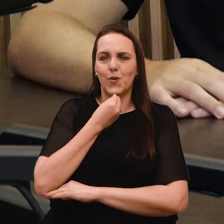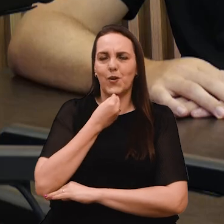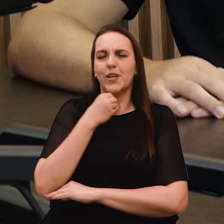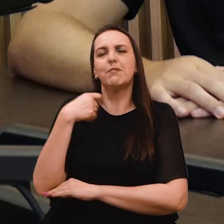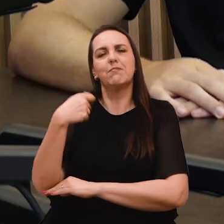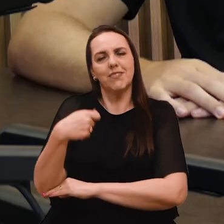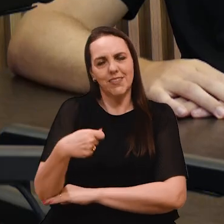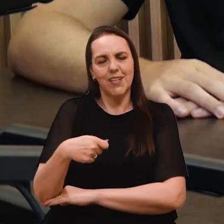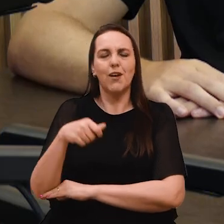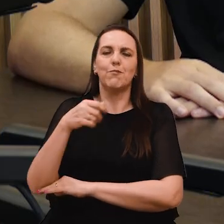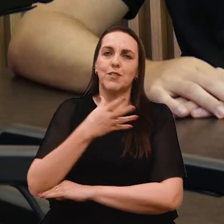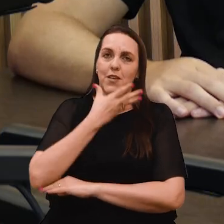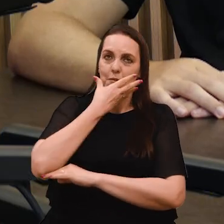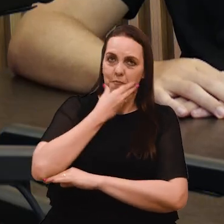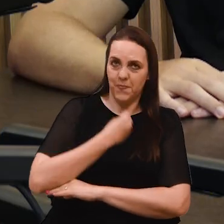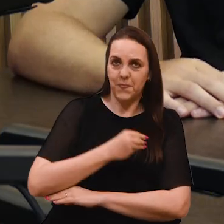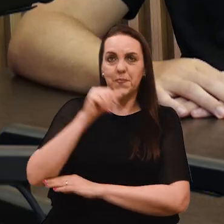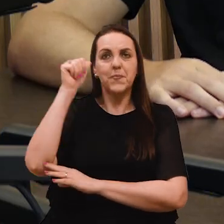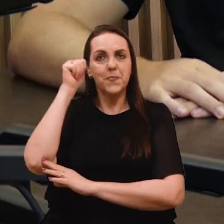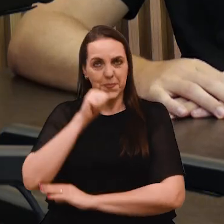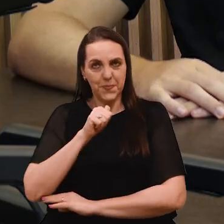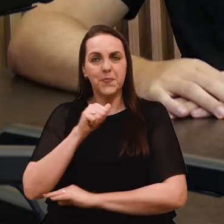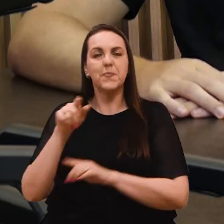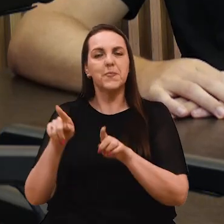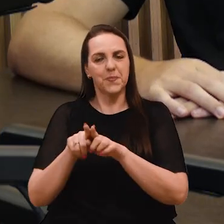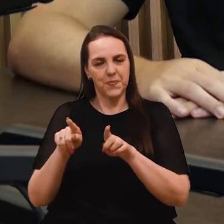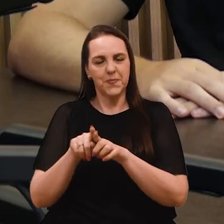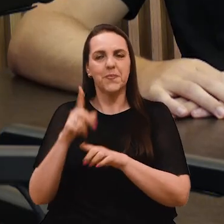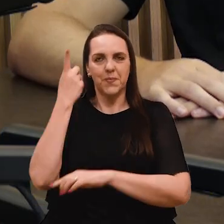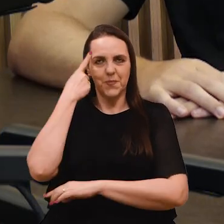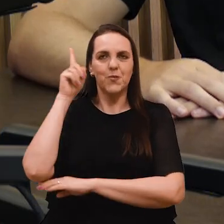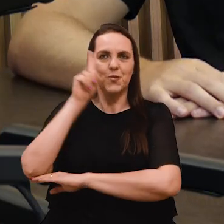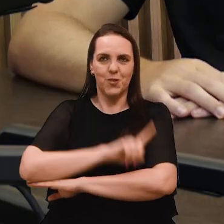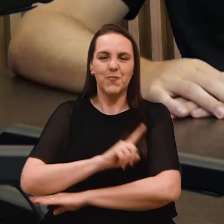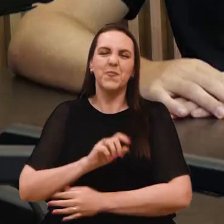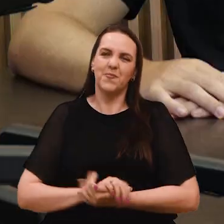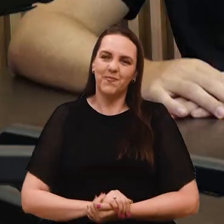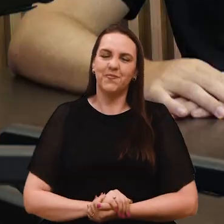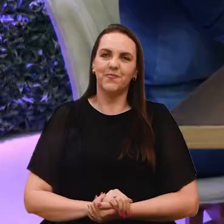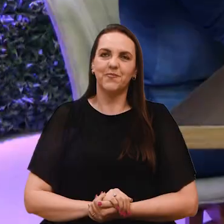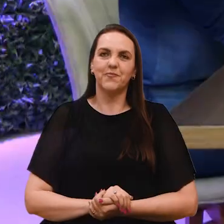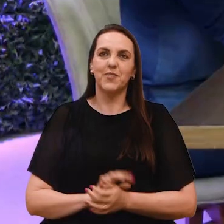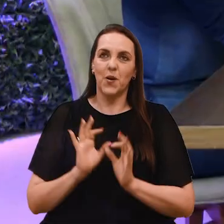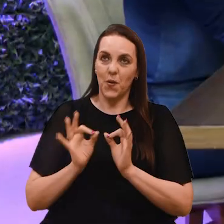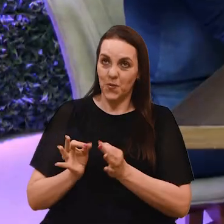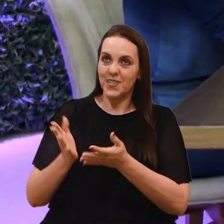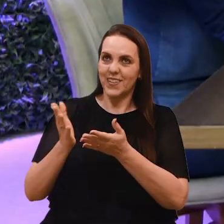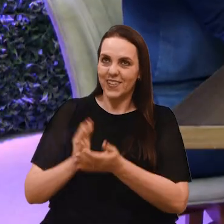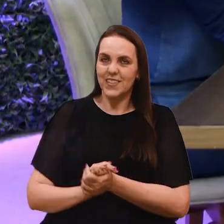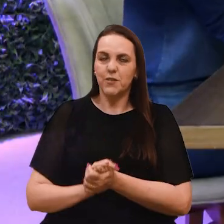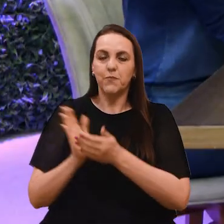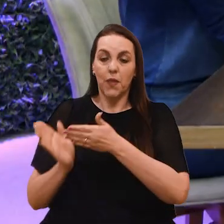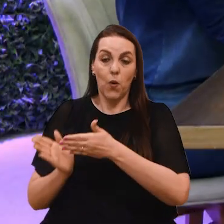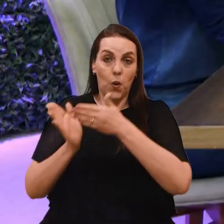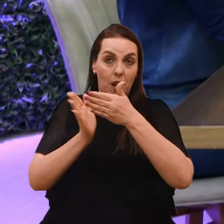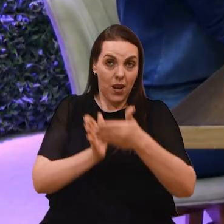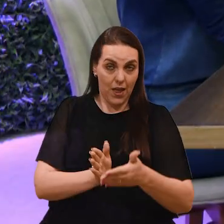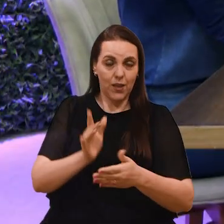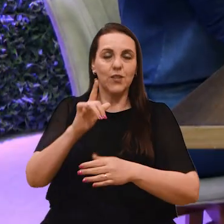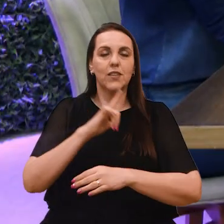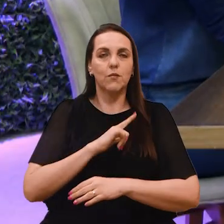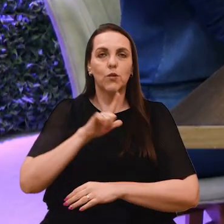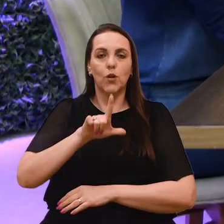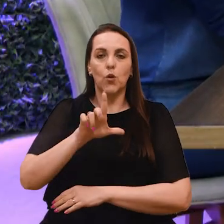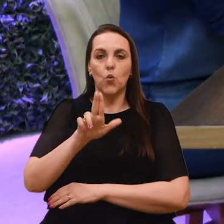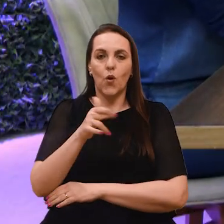queremos vereadores e vereadoras por um dia. Com certeza. Ao lado da vereadora Rose Frigieri, nós temos o